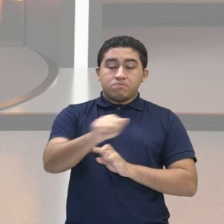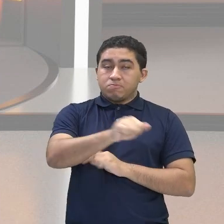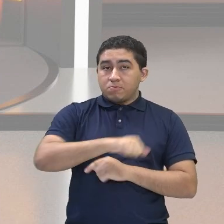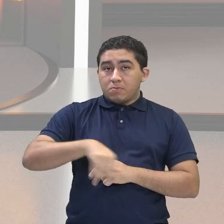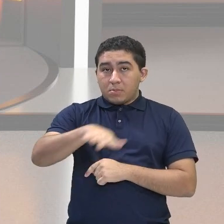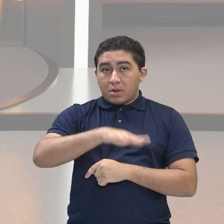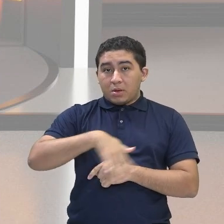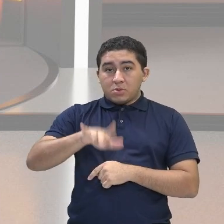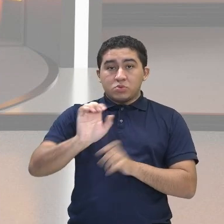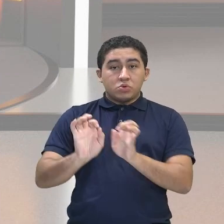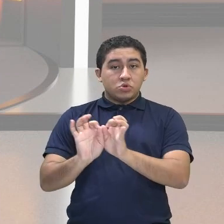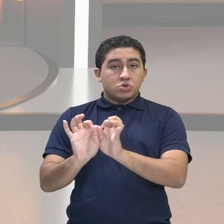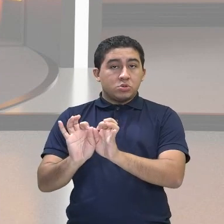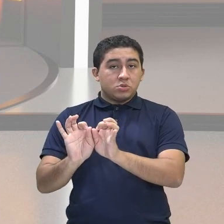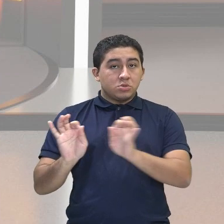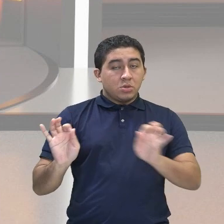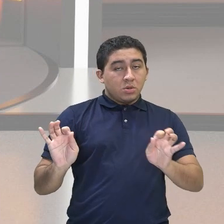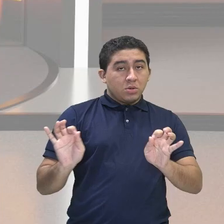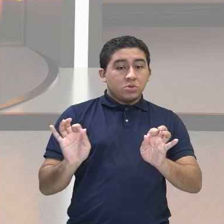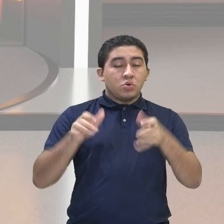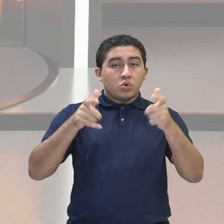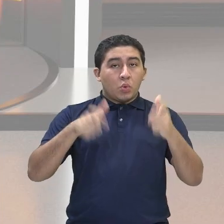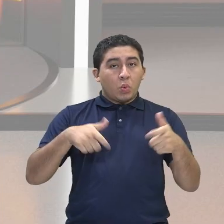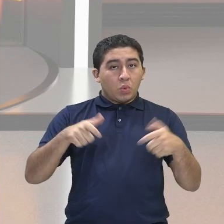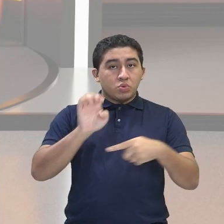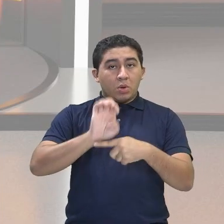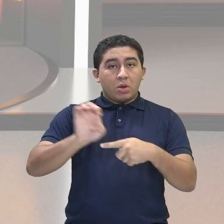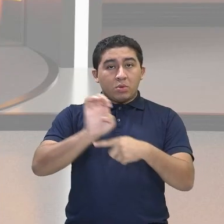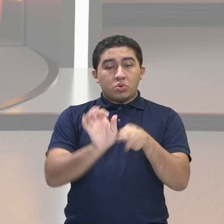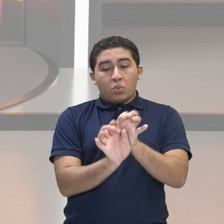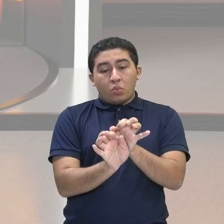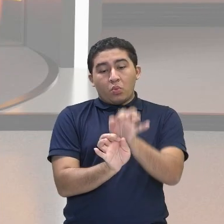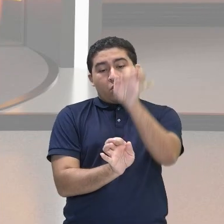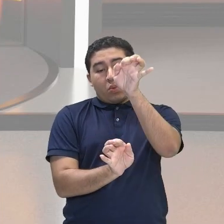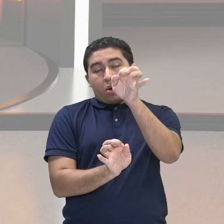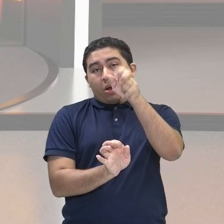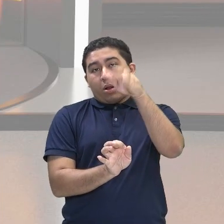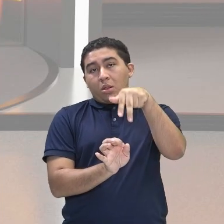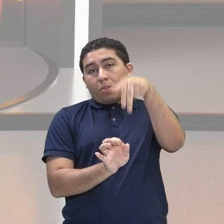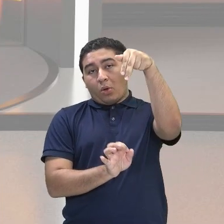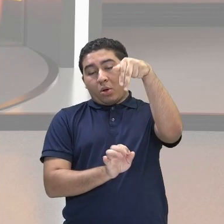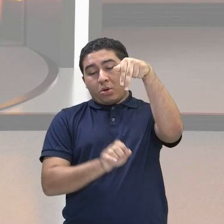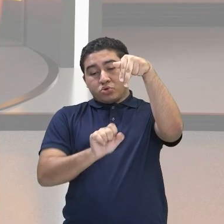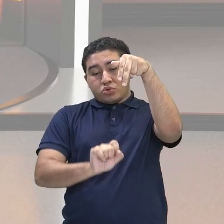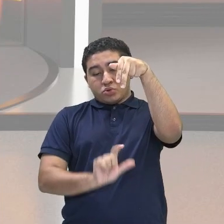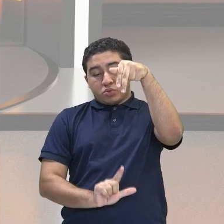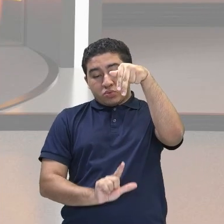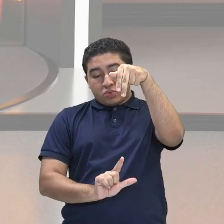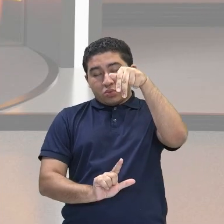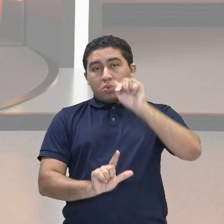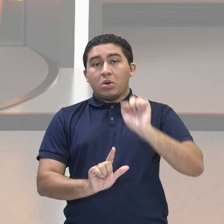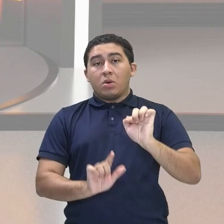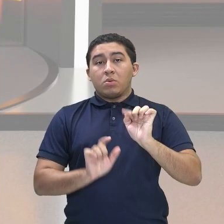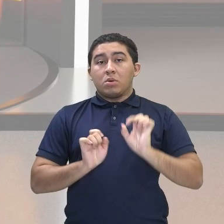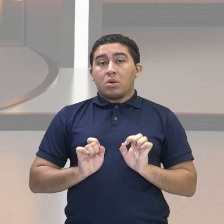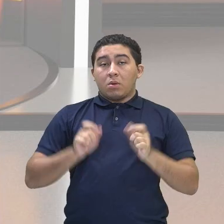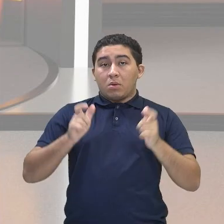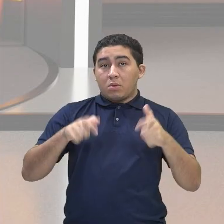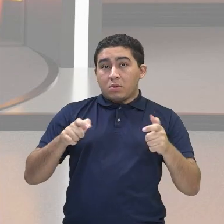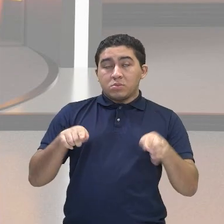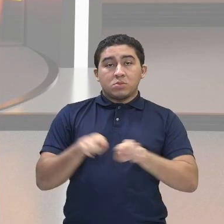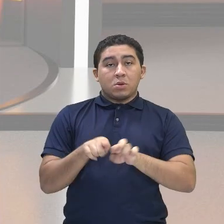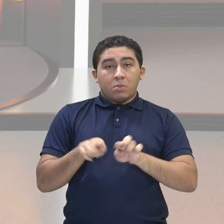mais distantes ali da linha do Equador, que são na zona temperada do norte, na zona temperada do sul, e naquela parte